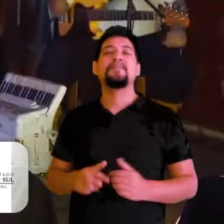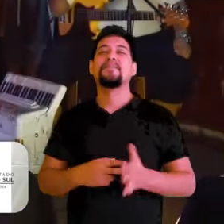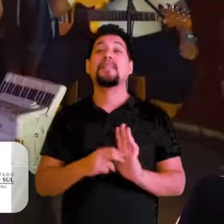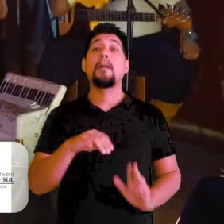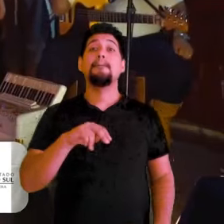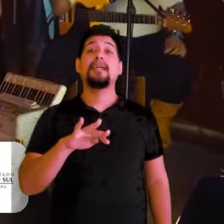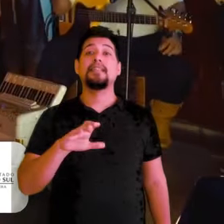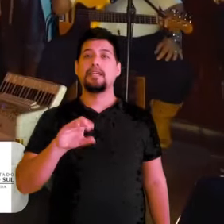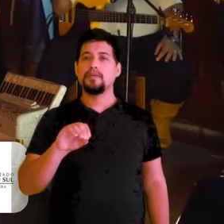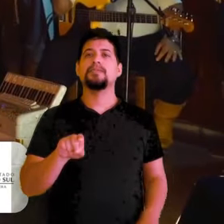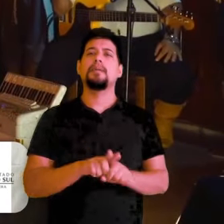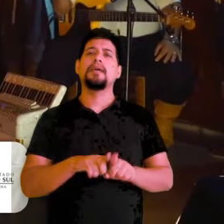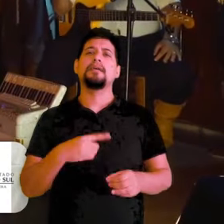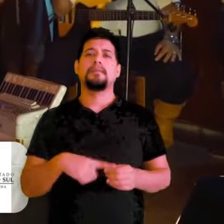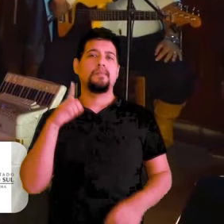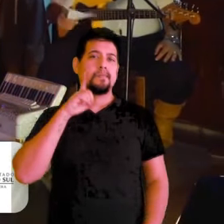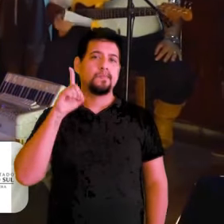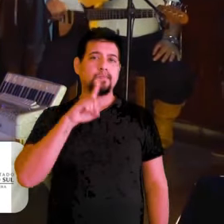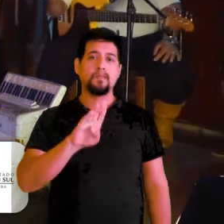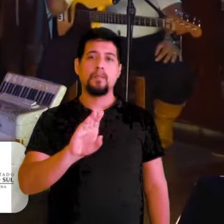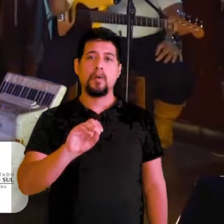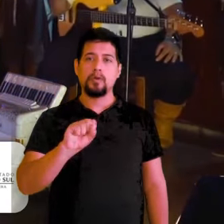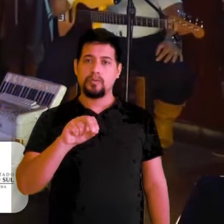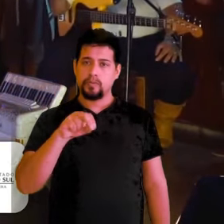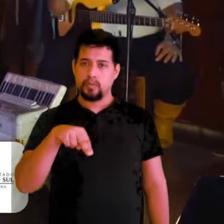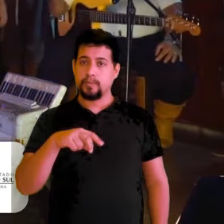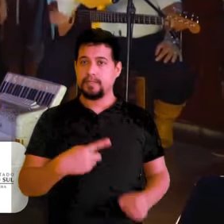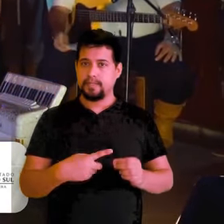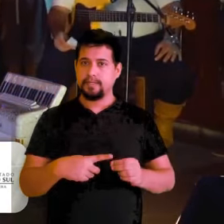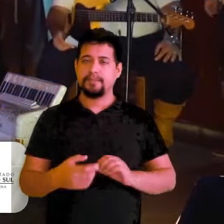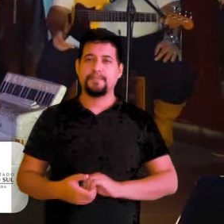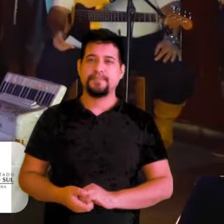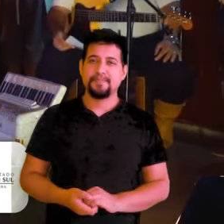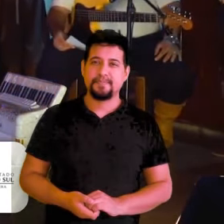A Mauri Galdério, o Matheus Moraes estão lá em Boston, nos Estados Unidos, né, parceiro? Velho?